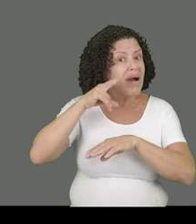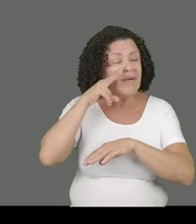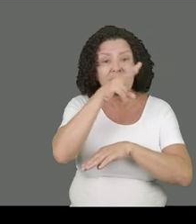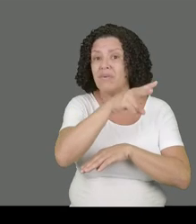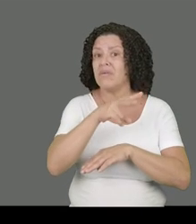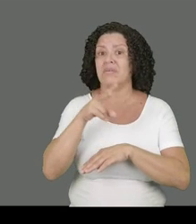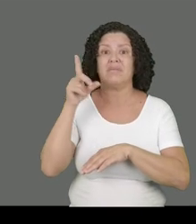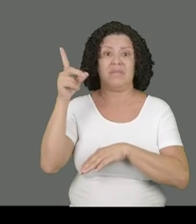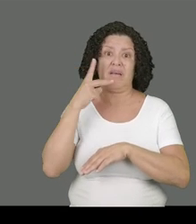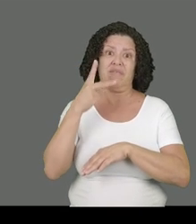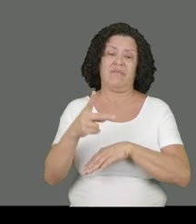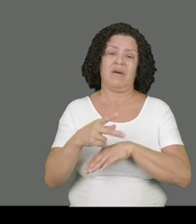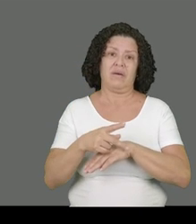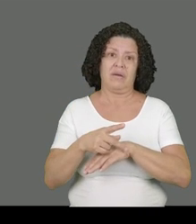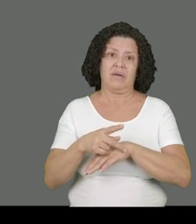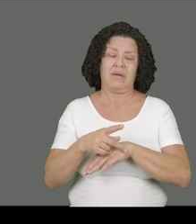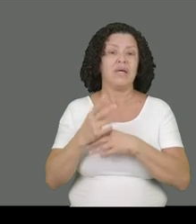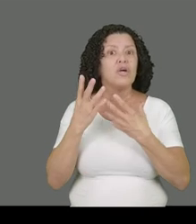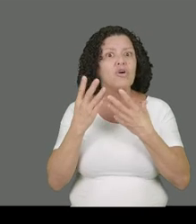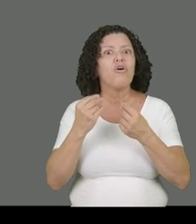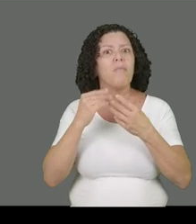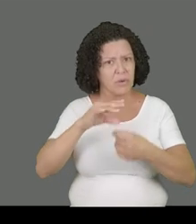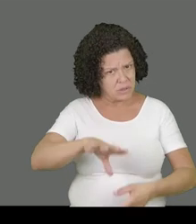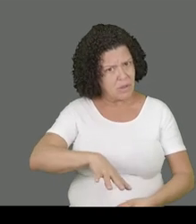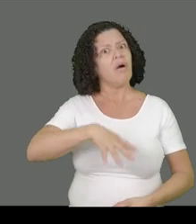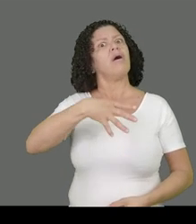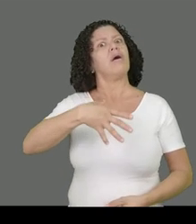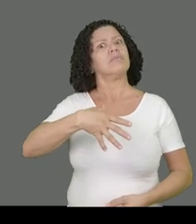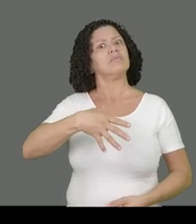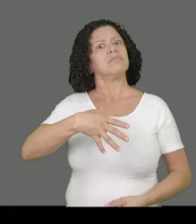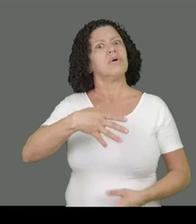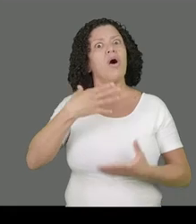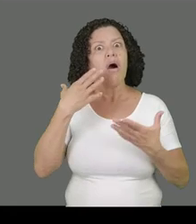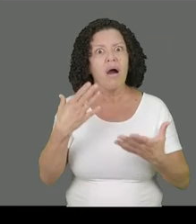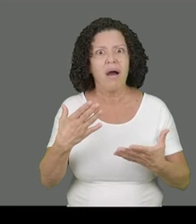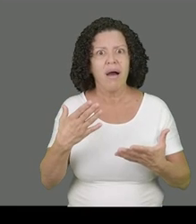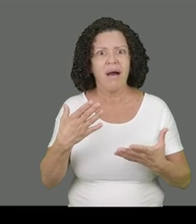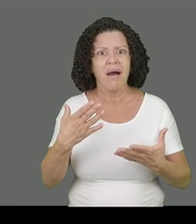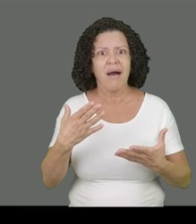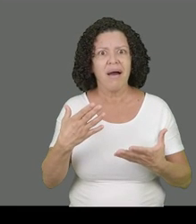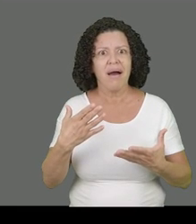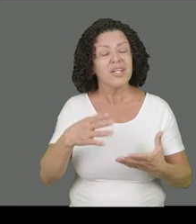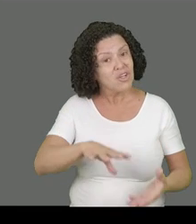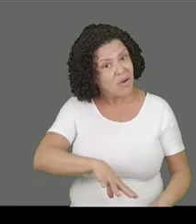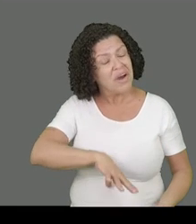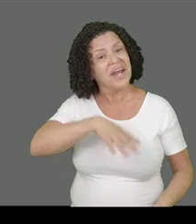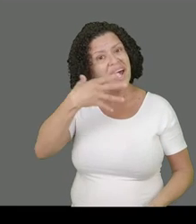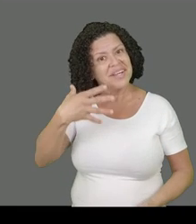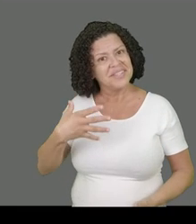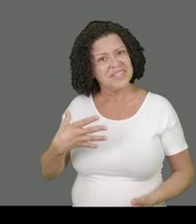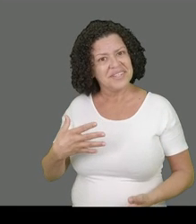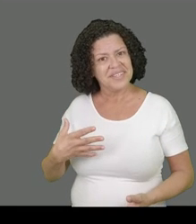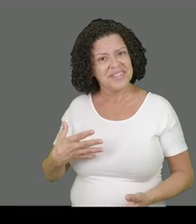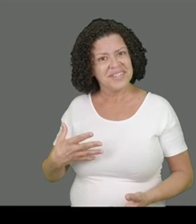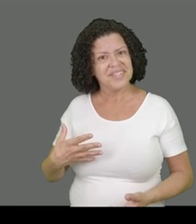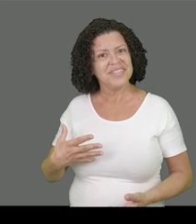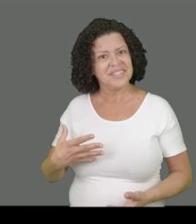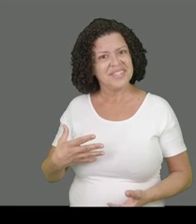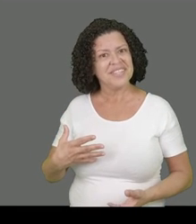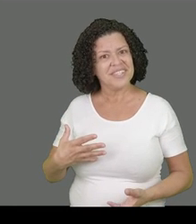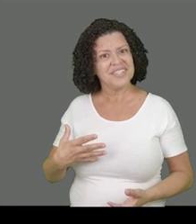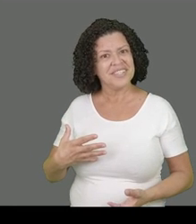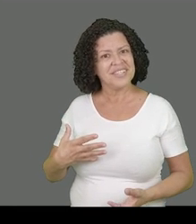que nunca, ela afirma. E com muita coragem. Olha o exemplo que eles nos dão de